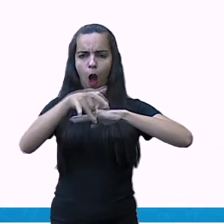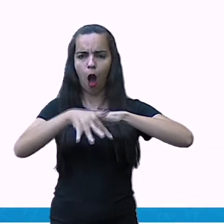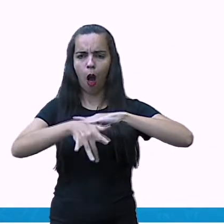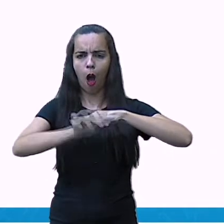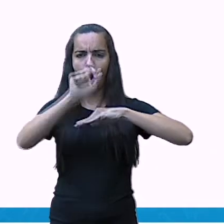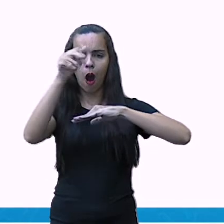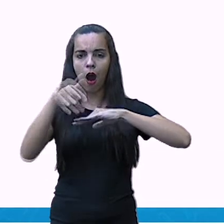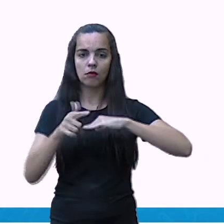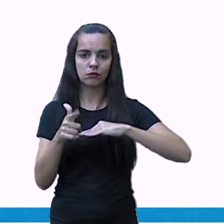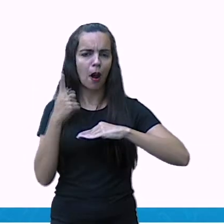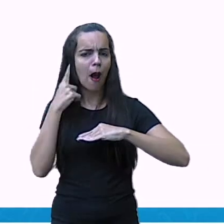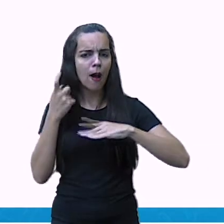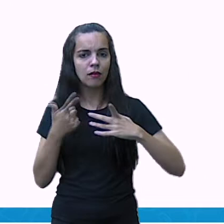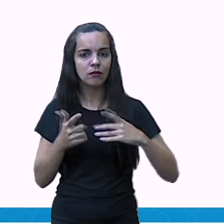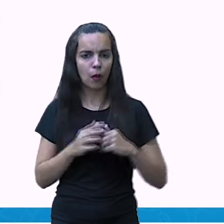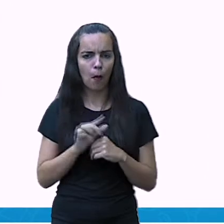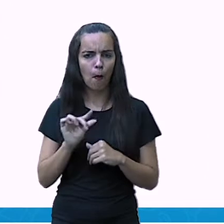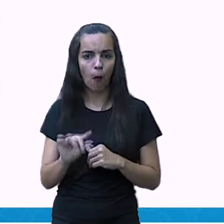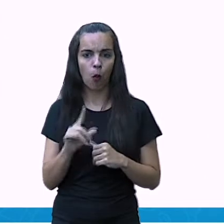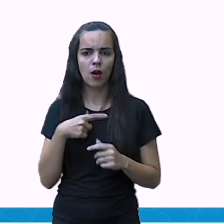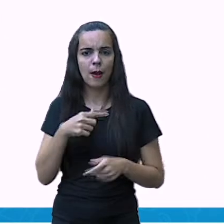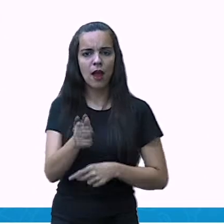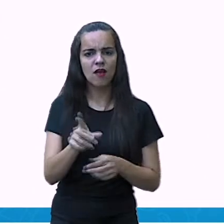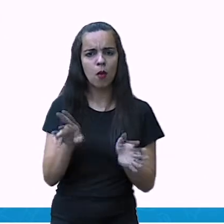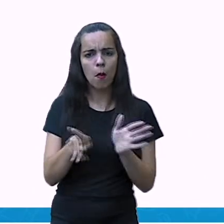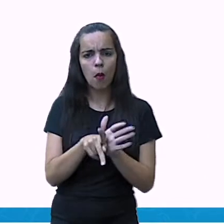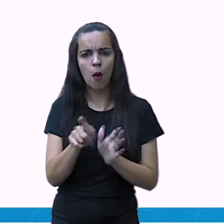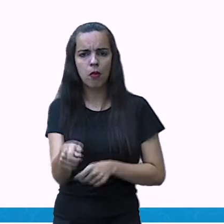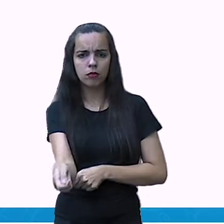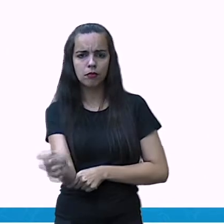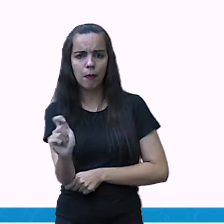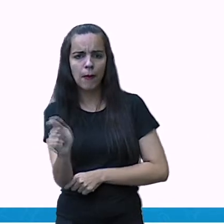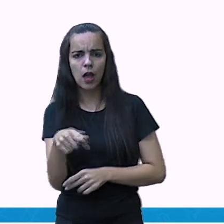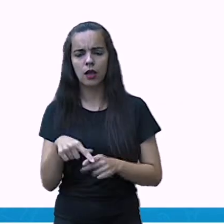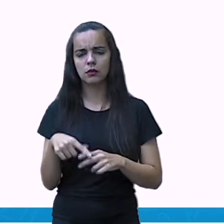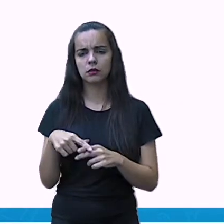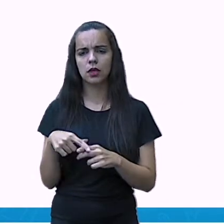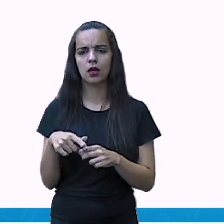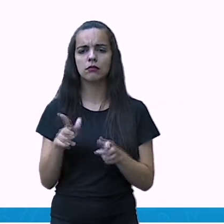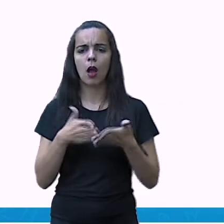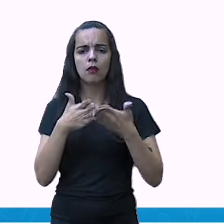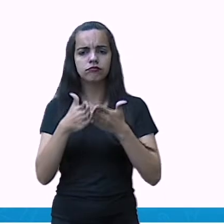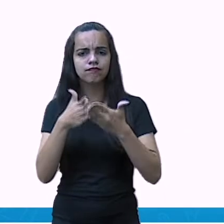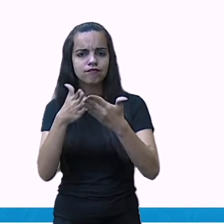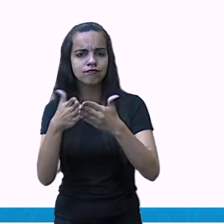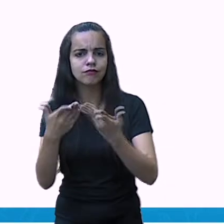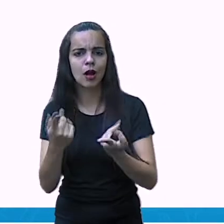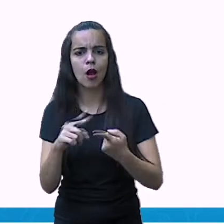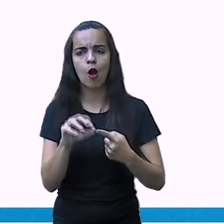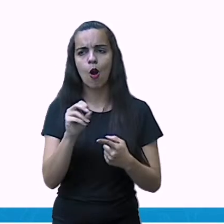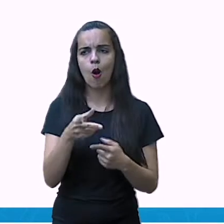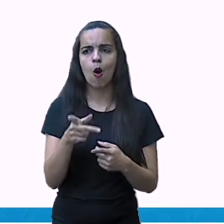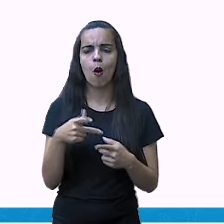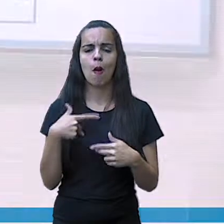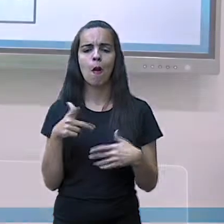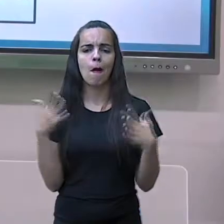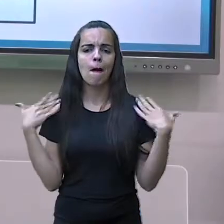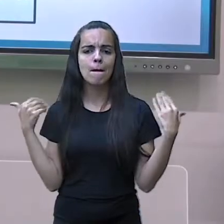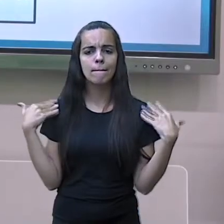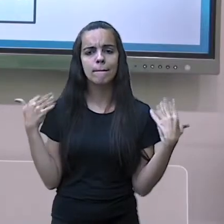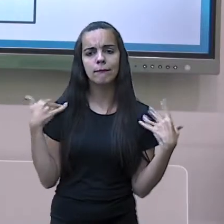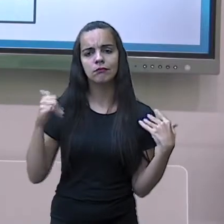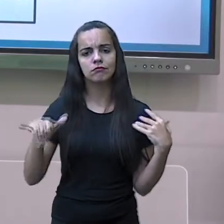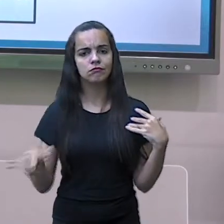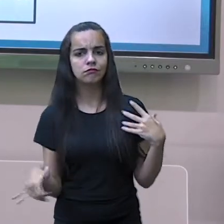a pesca, o lazer. E é importante, pesca também, é claro, a